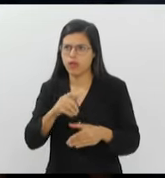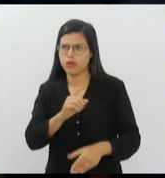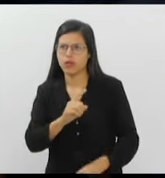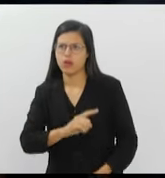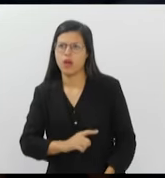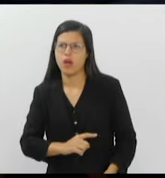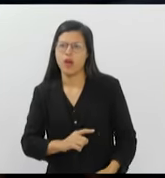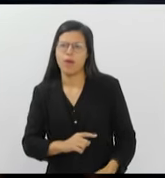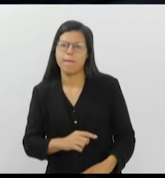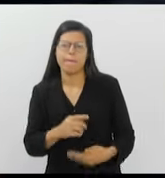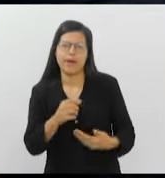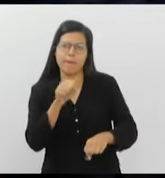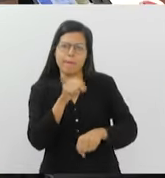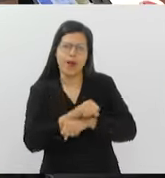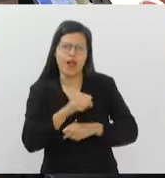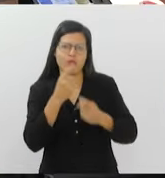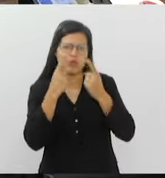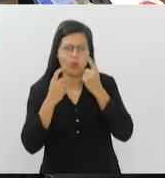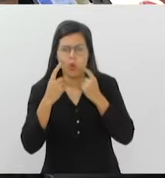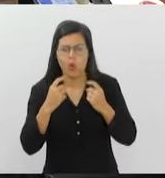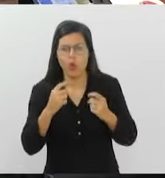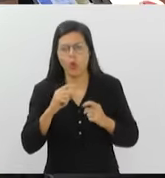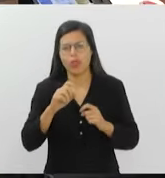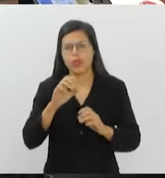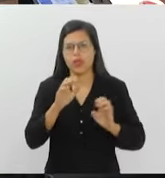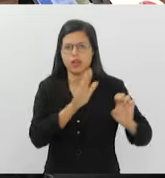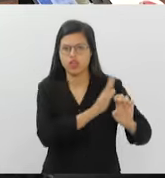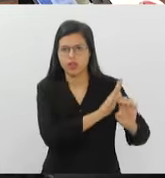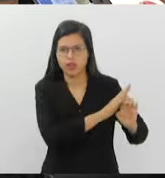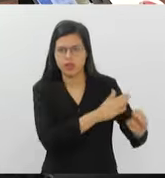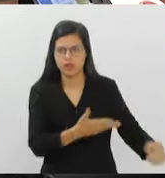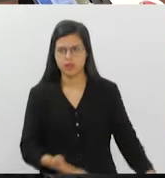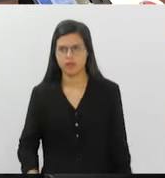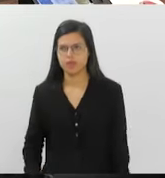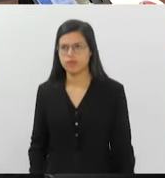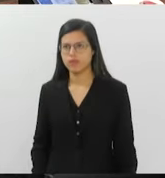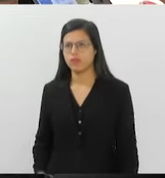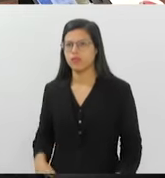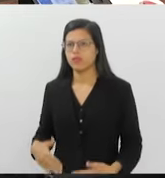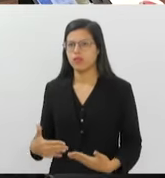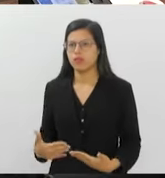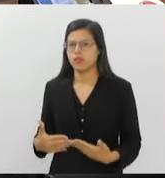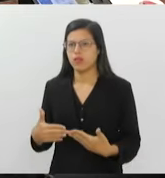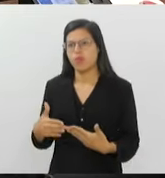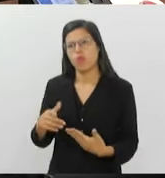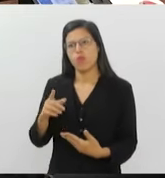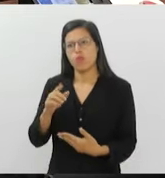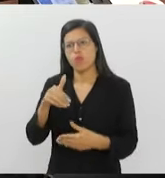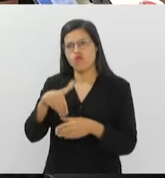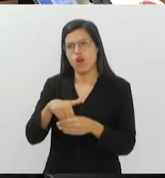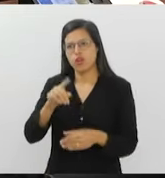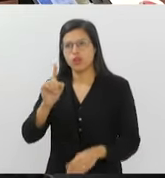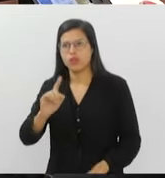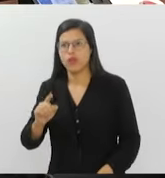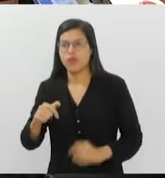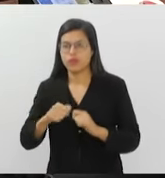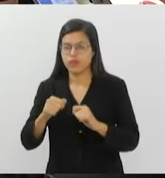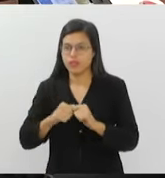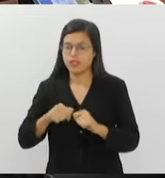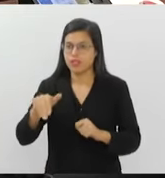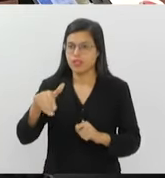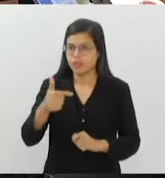chororô da esquerda, por favor. Reforçando também em nome do governo, o voto não. Vou fazer a segunda chamada para